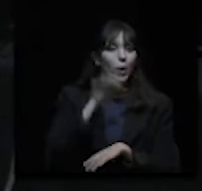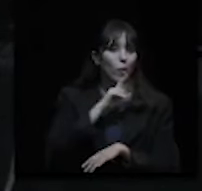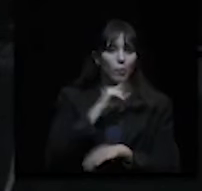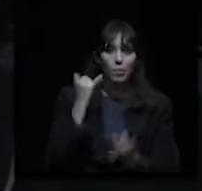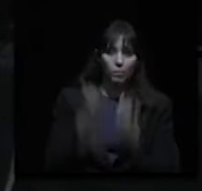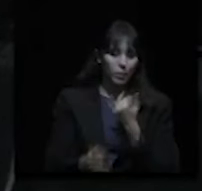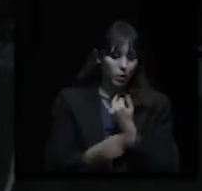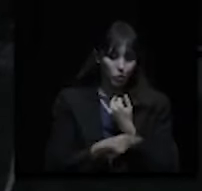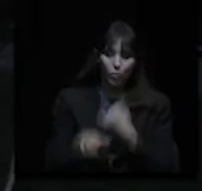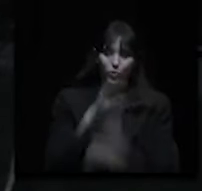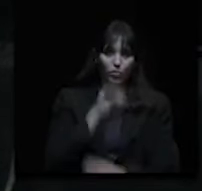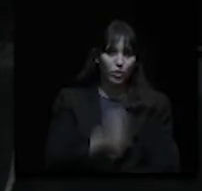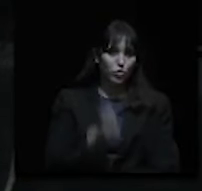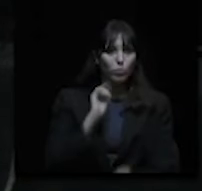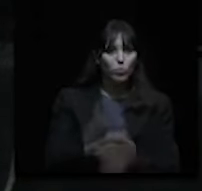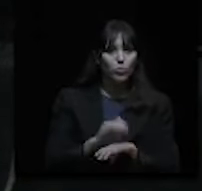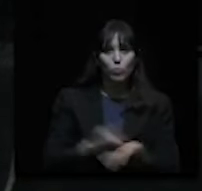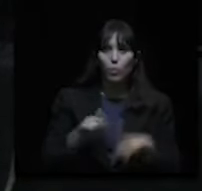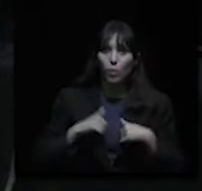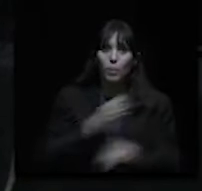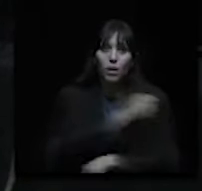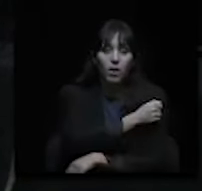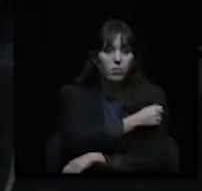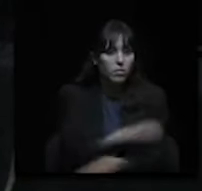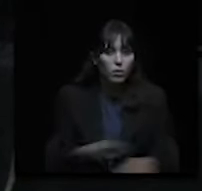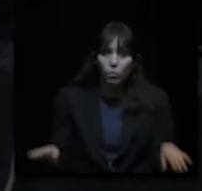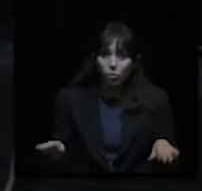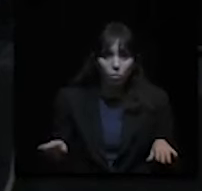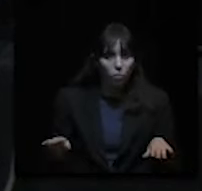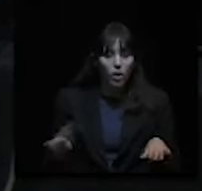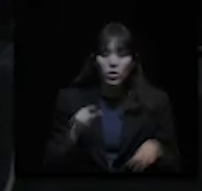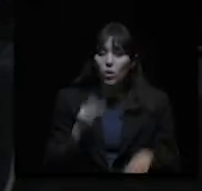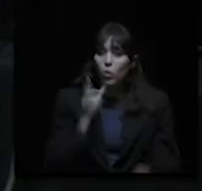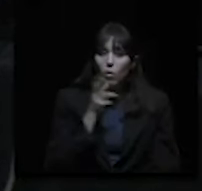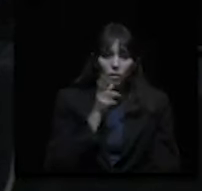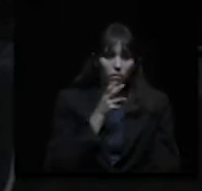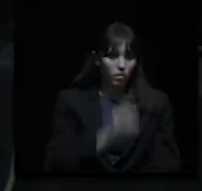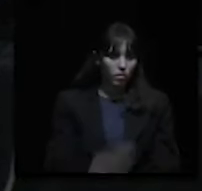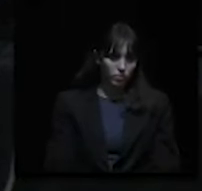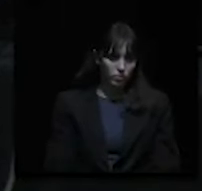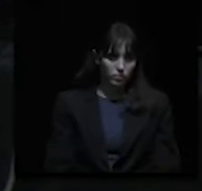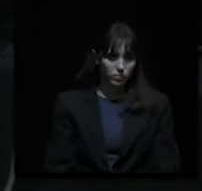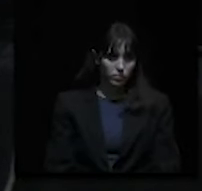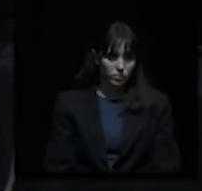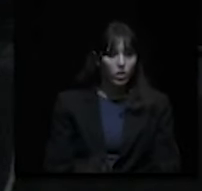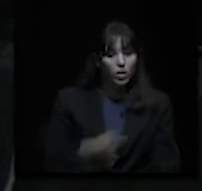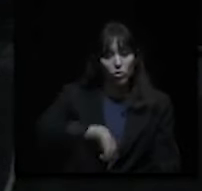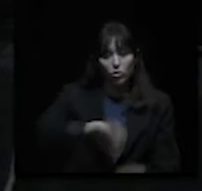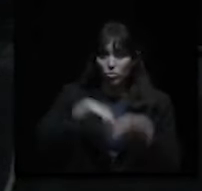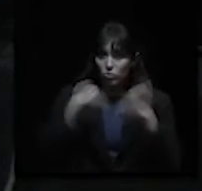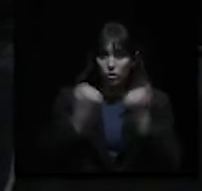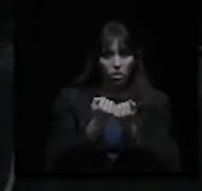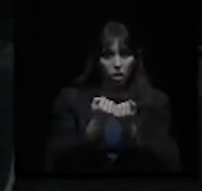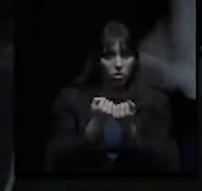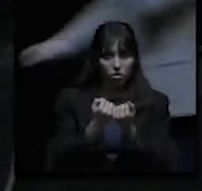constituam um perigo para os filhos, mas porque deixaram de ter habitação. Isto é terrível. Estamos, enquanto sociedade, a falhar